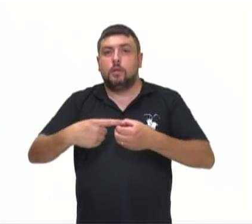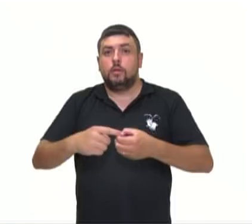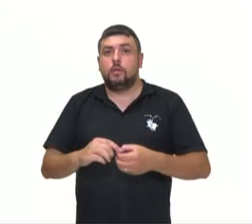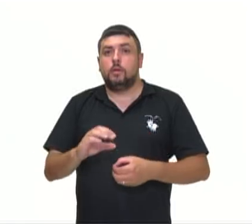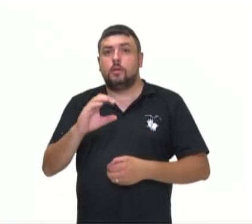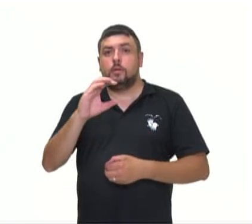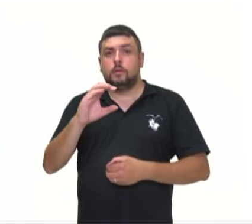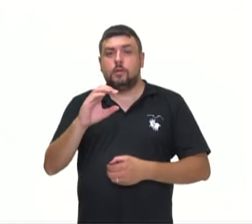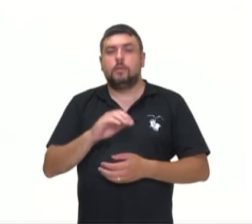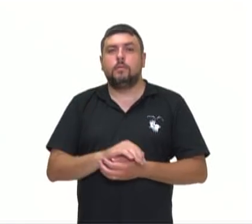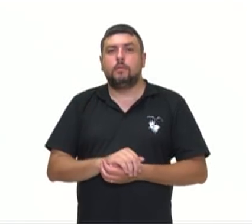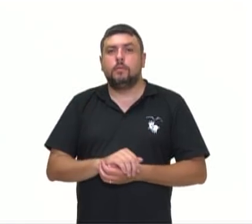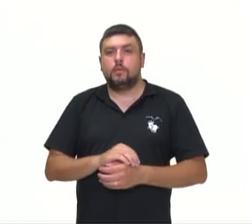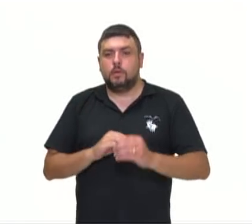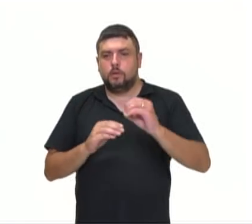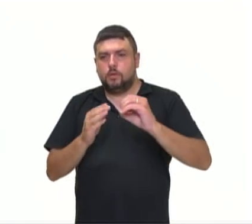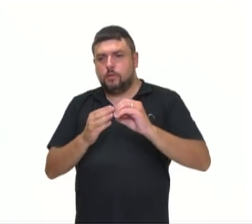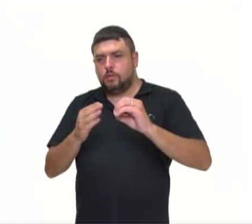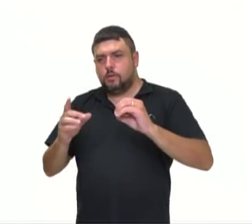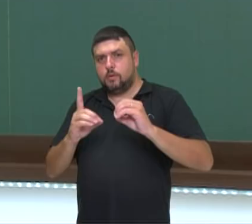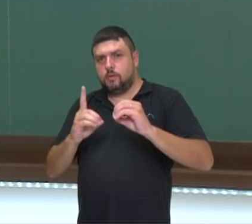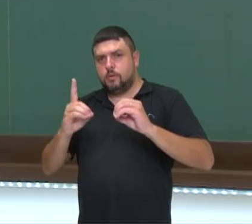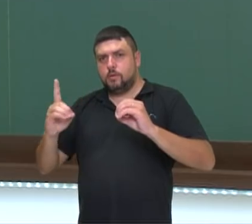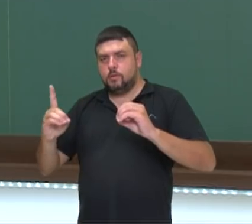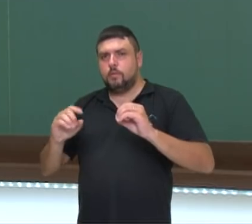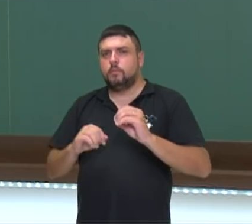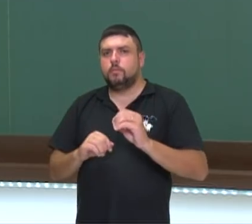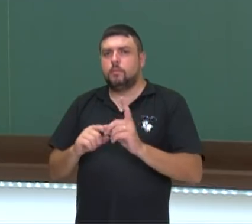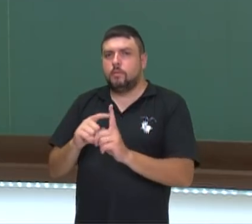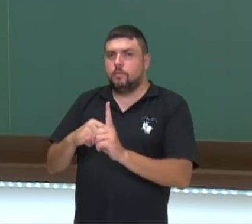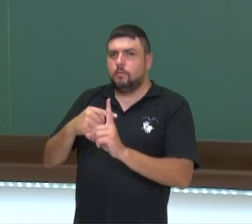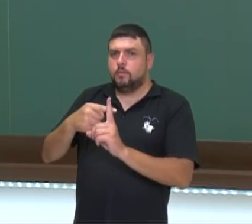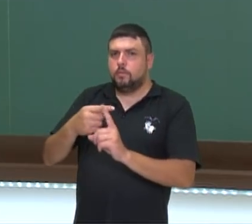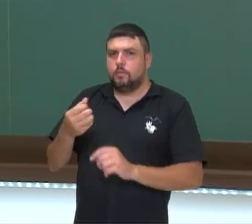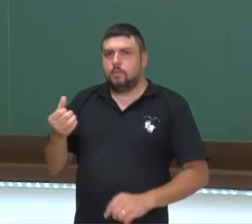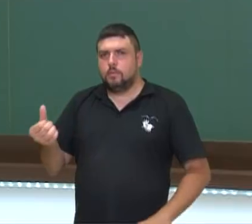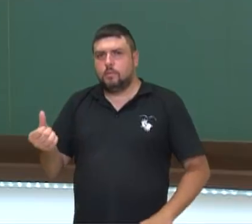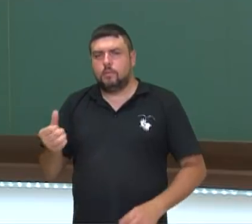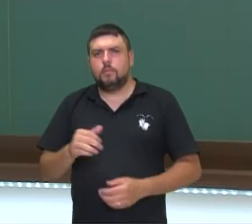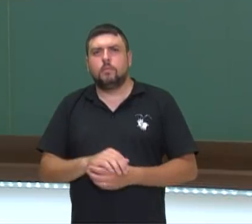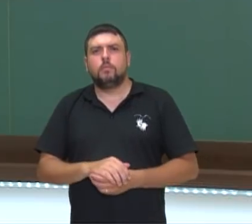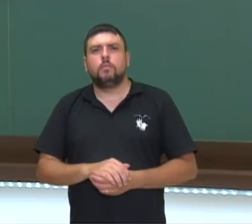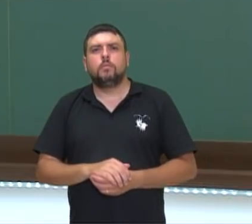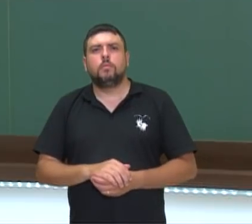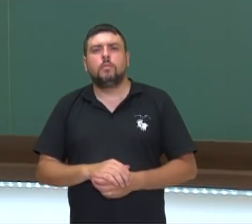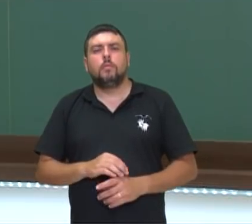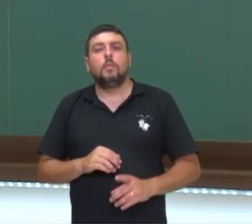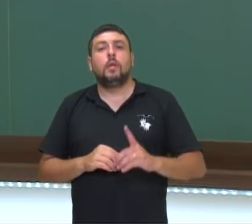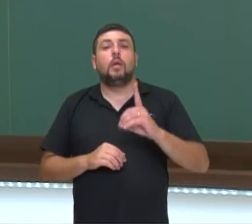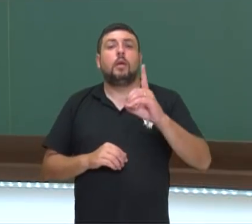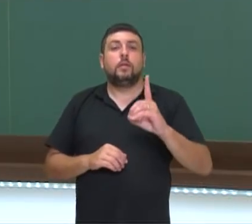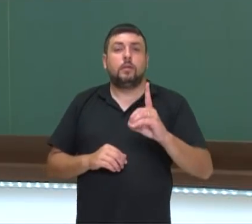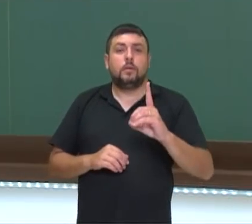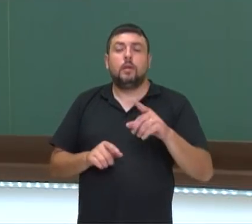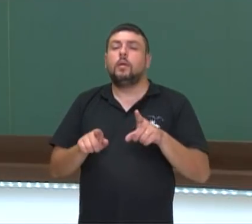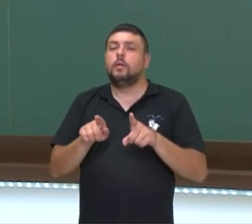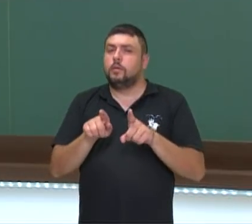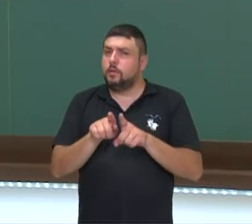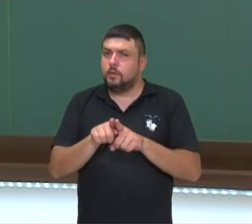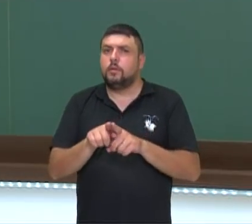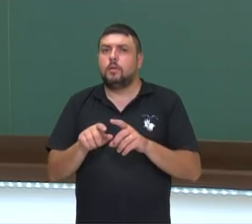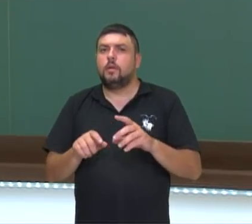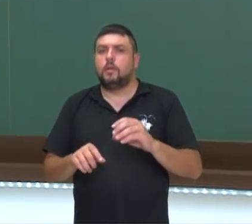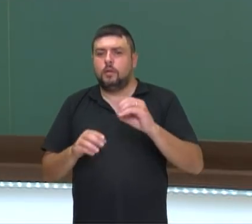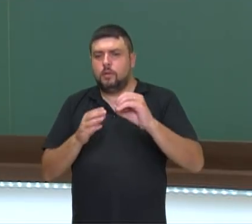está à direita do zero, então mais 6. E a D? Igual a letra C, ó, à